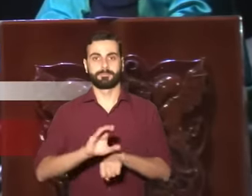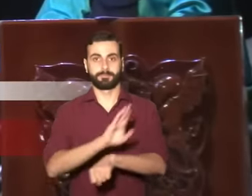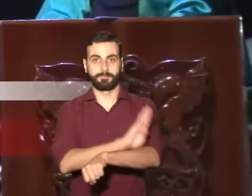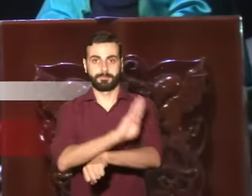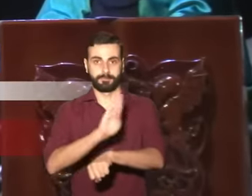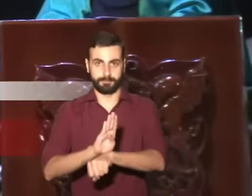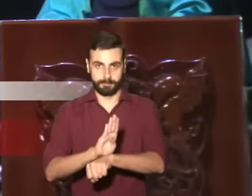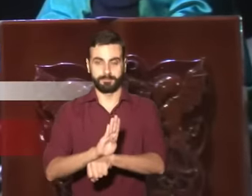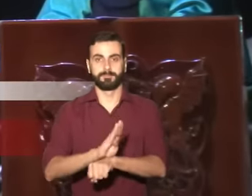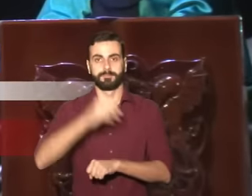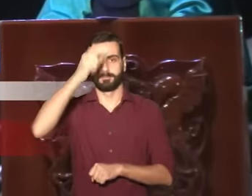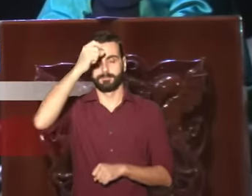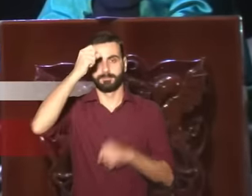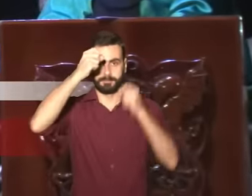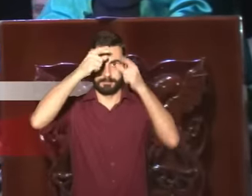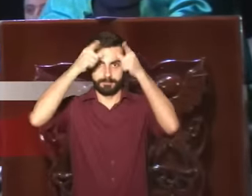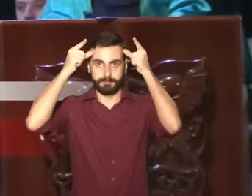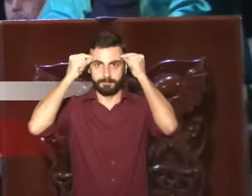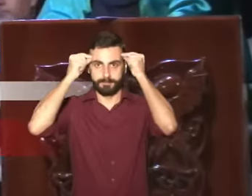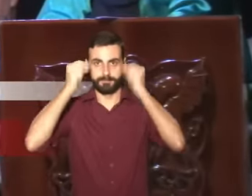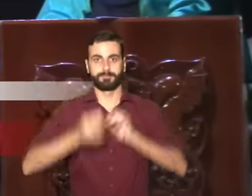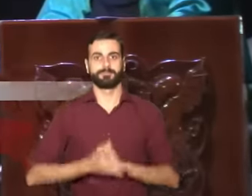bacharéis em enfermagem,